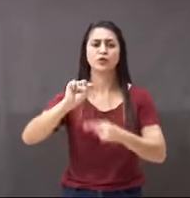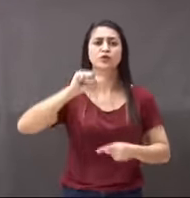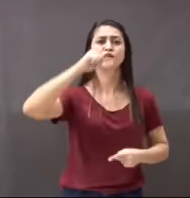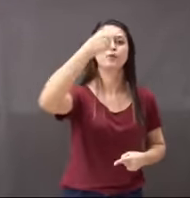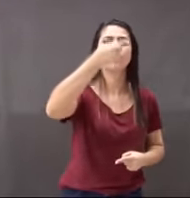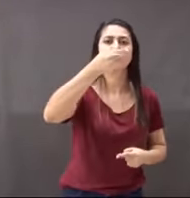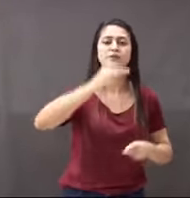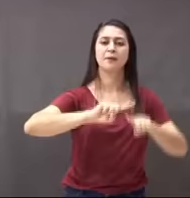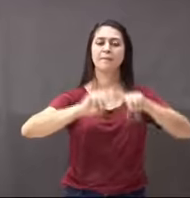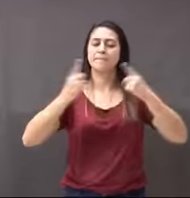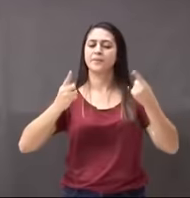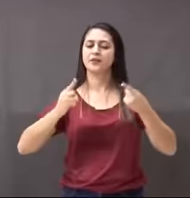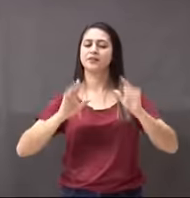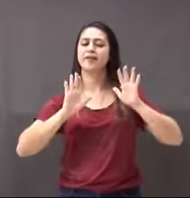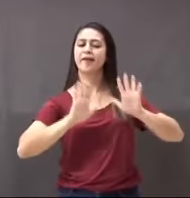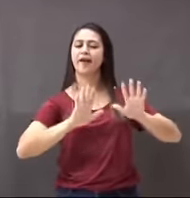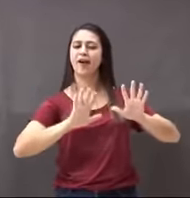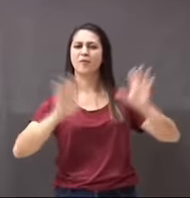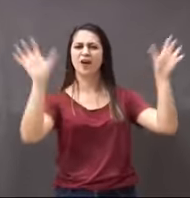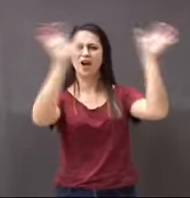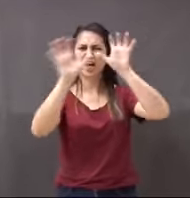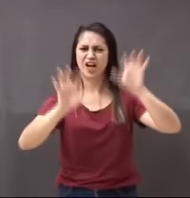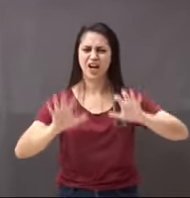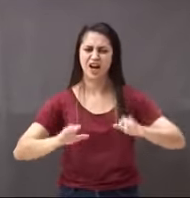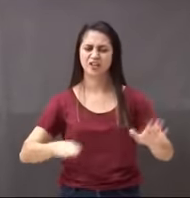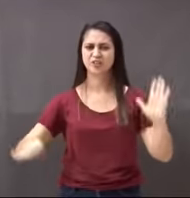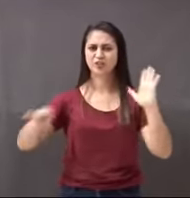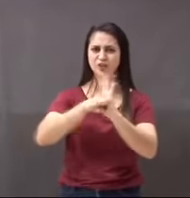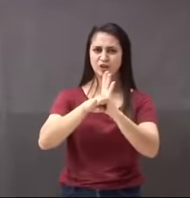da tempestade e diz: eu estou aqui.